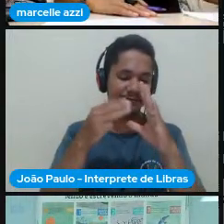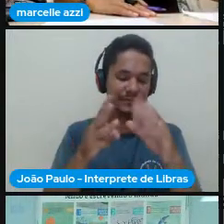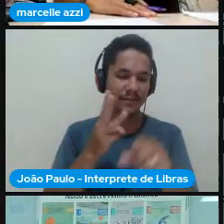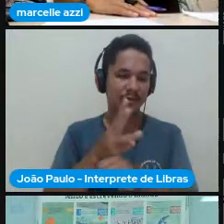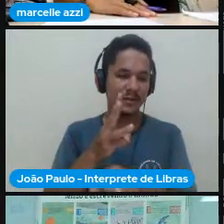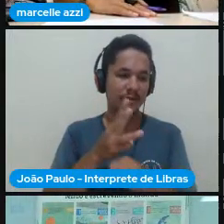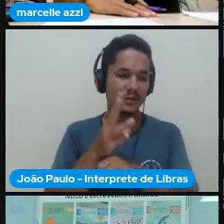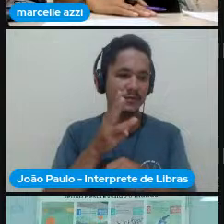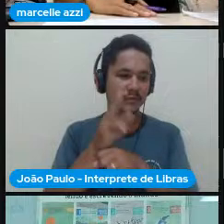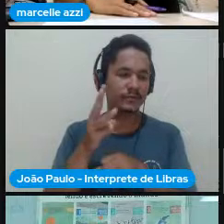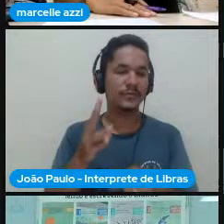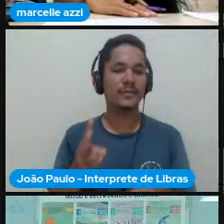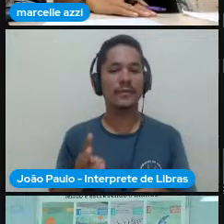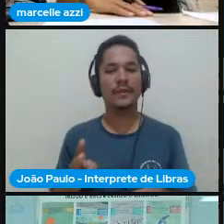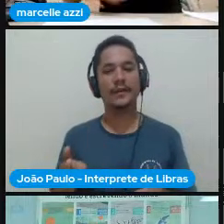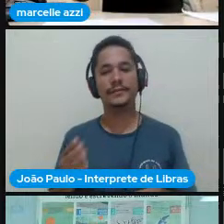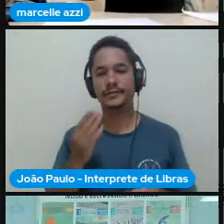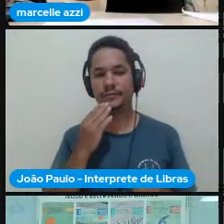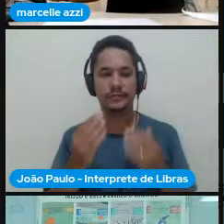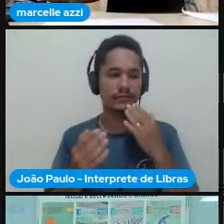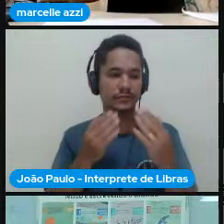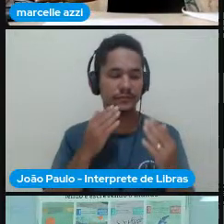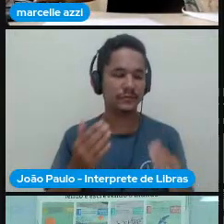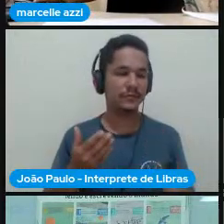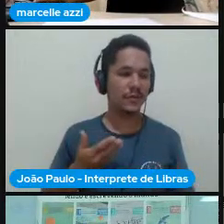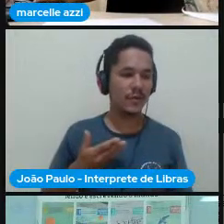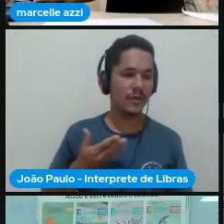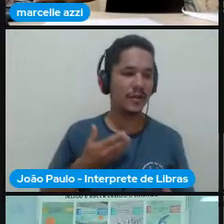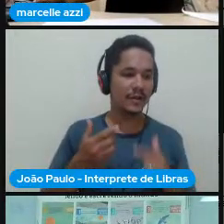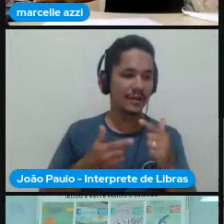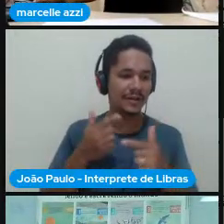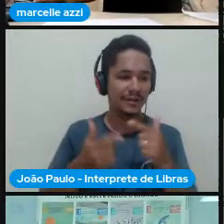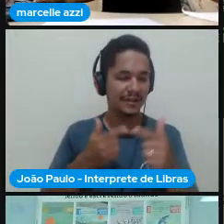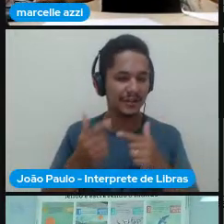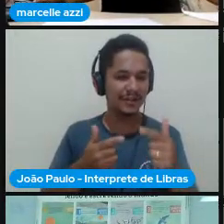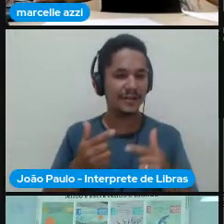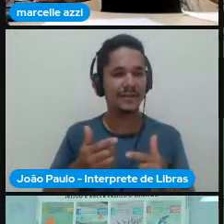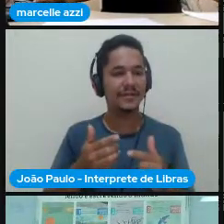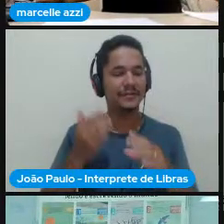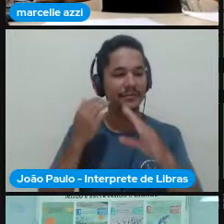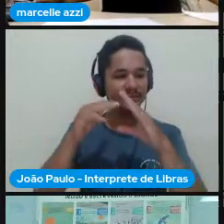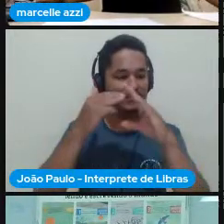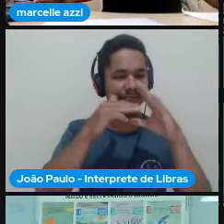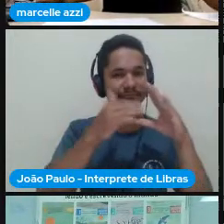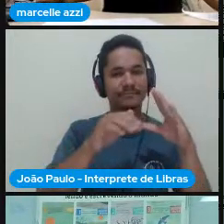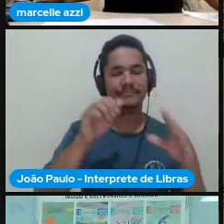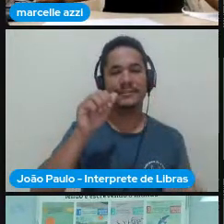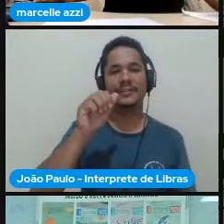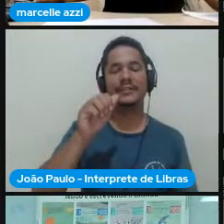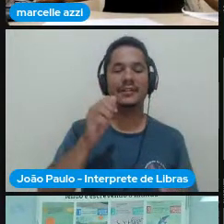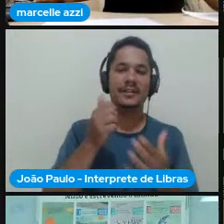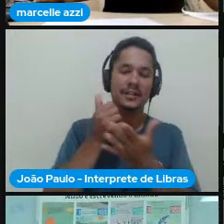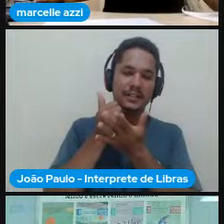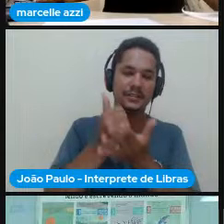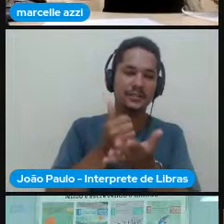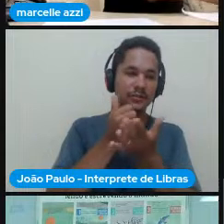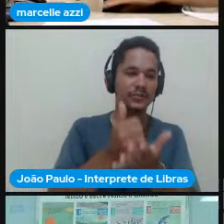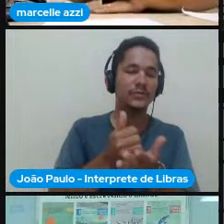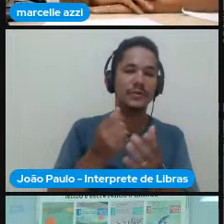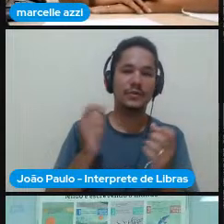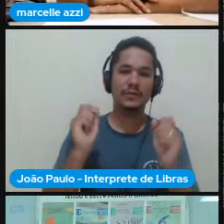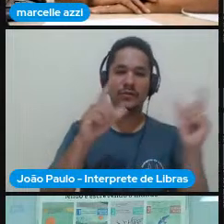estão solicitando aos colegas. Vocês podem encaminhar para os assessores, que a Soraya já está colocando no slide, fazendo tudo isso